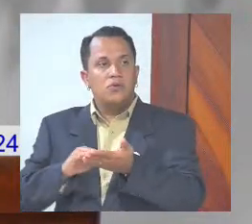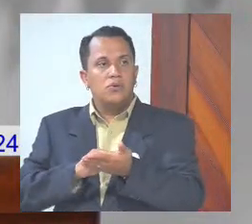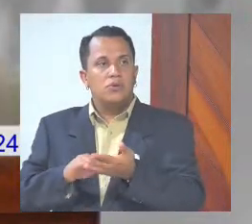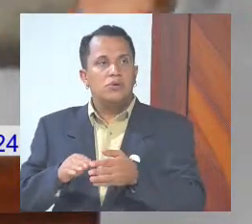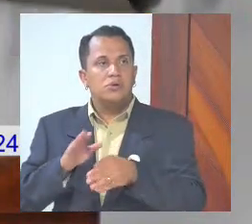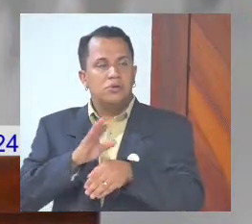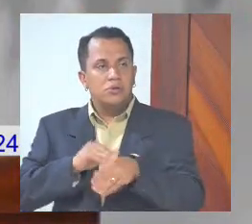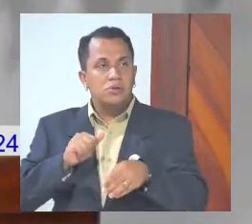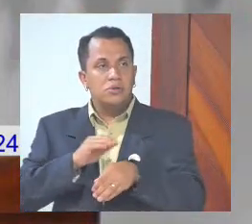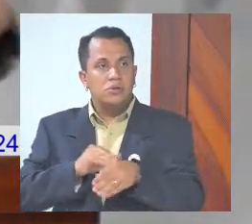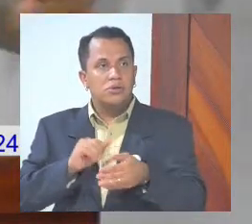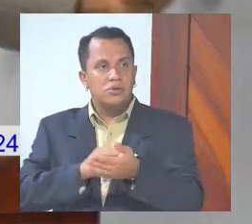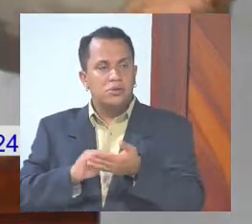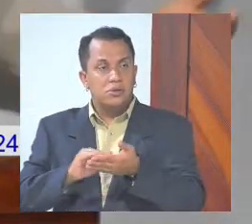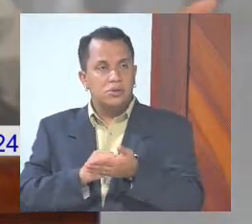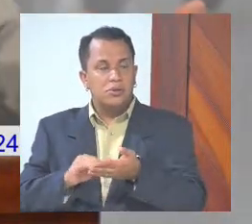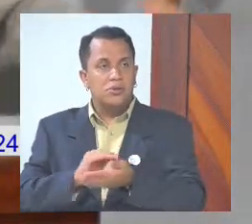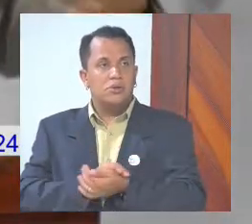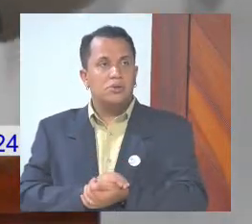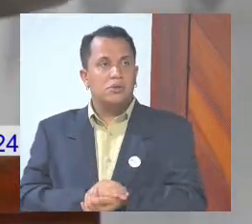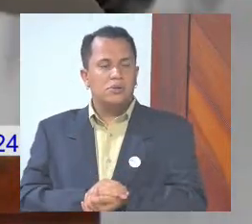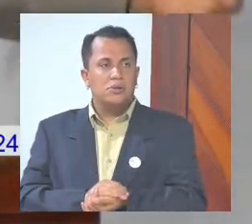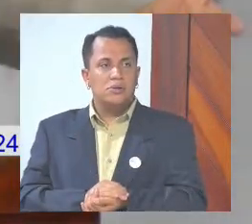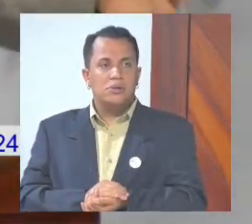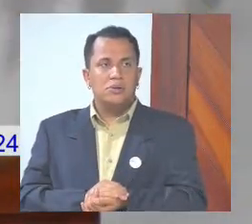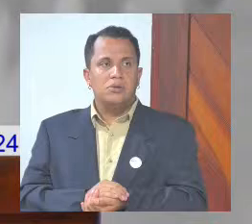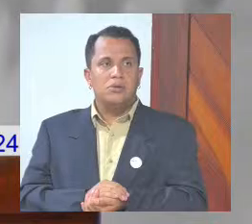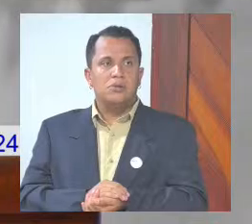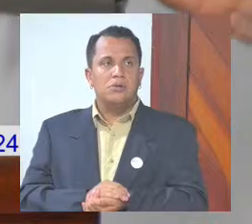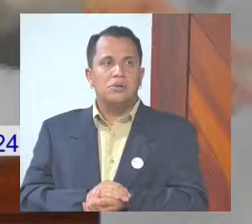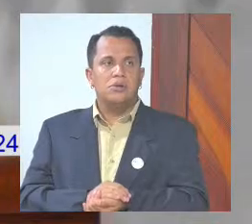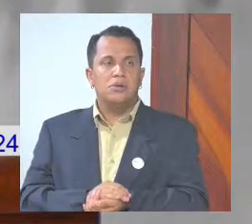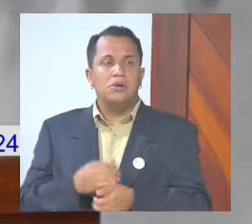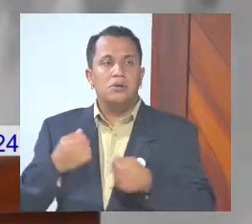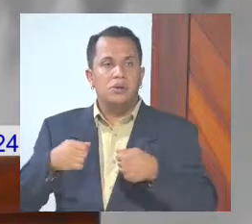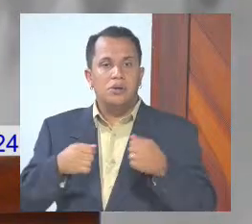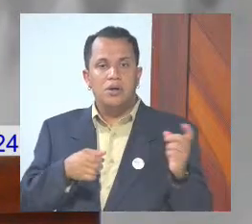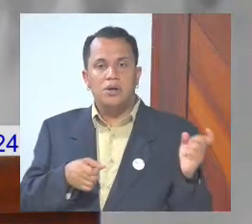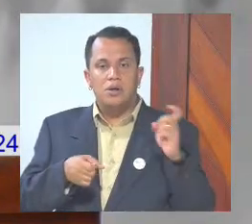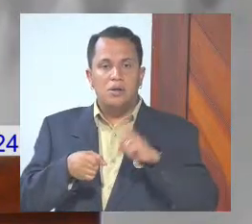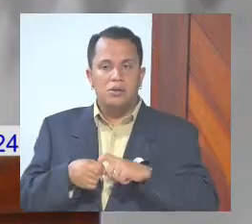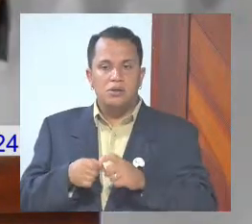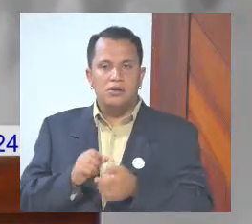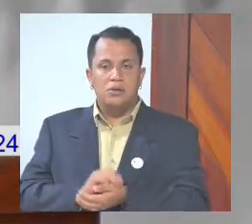prefeito. O prefeito vai mandar o secretário dar desculpa, ele tinha que vir.